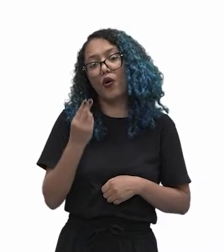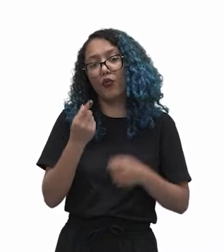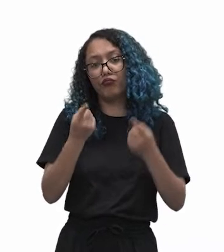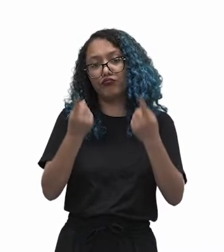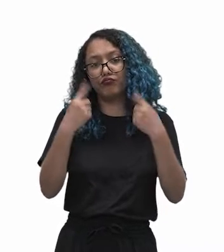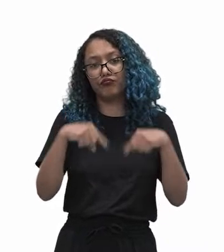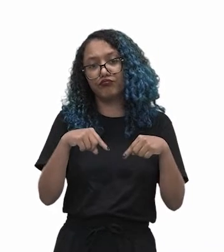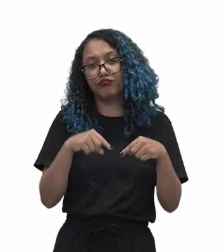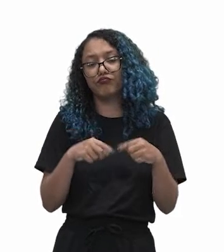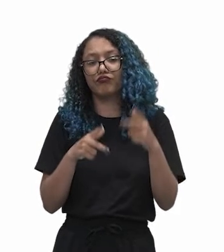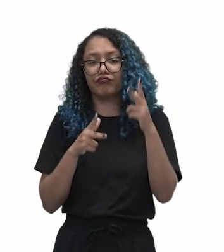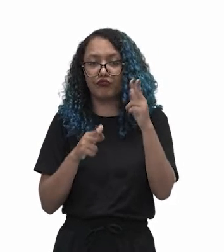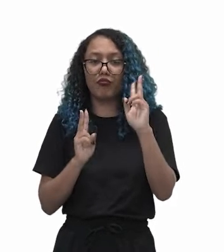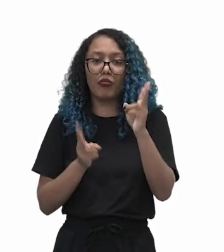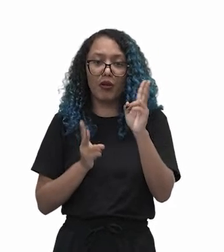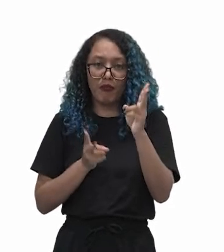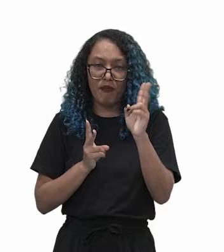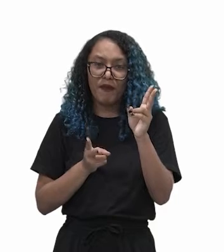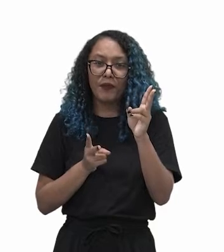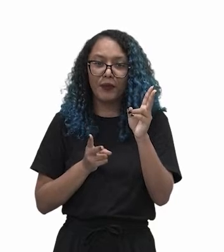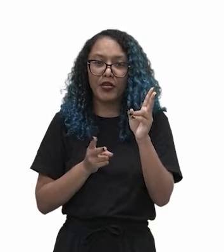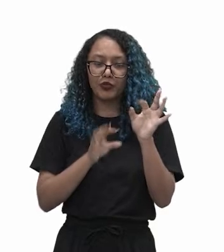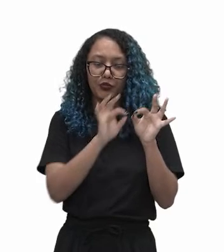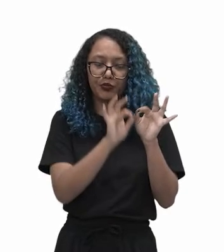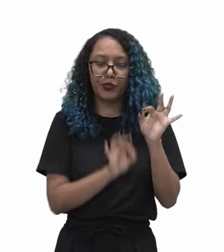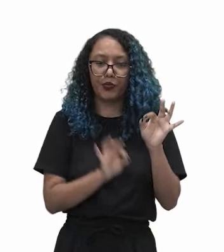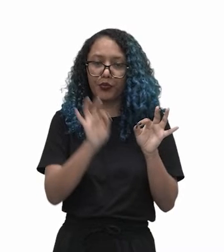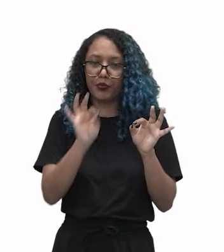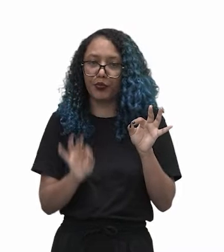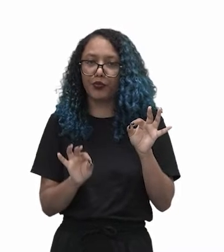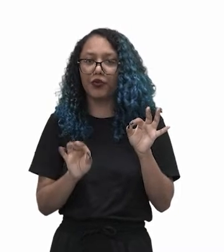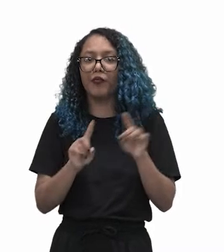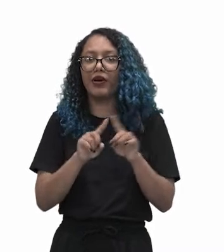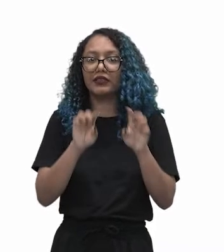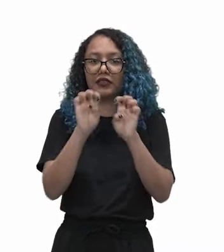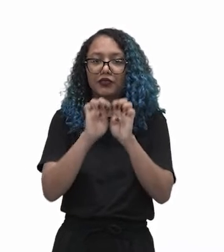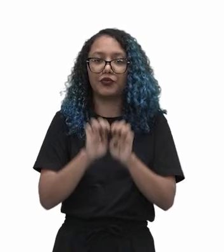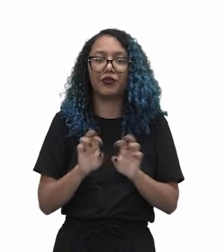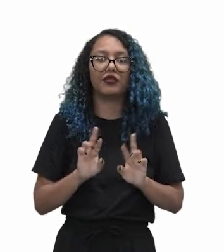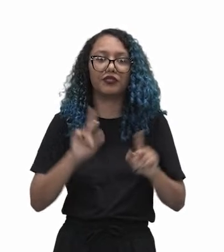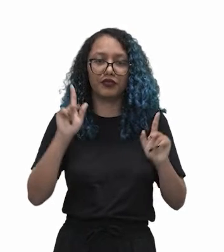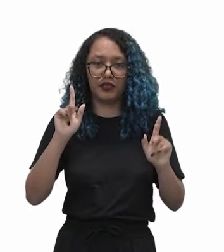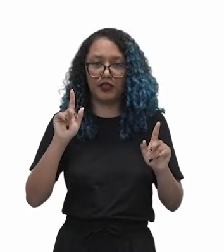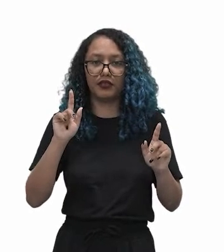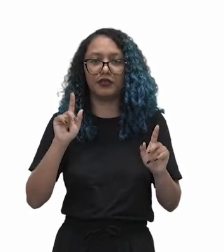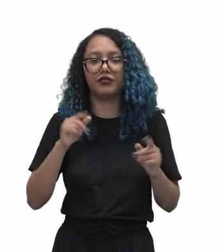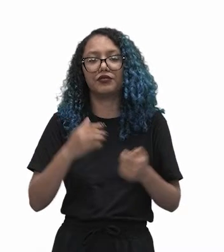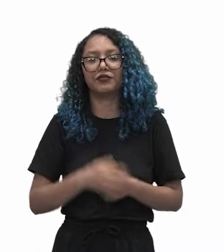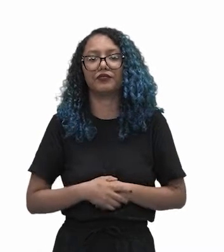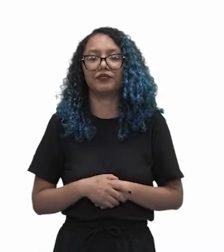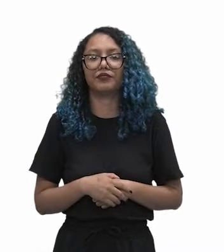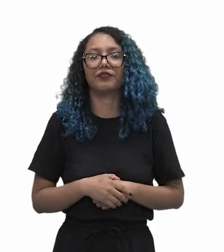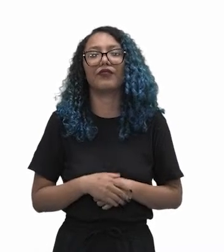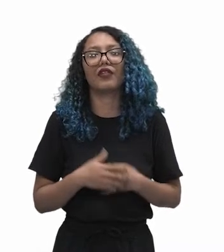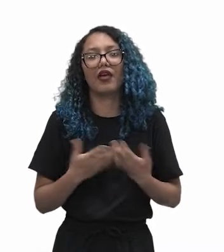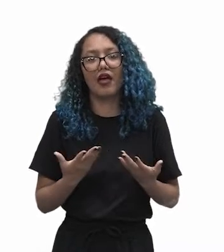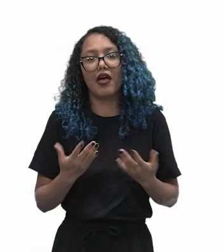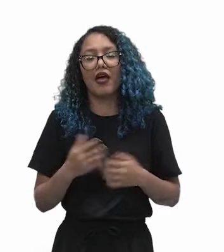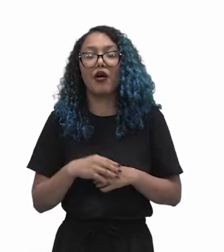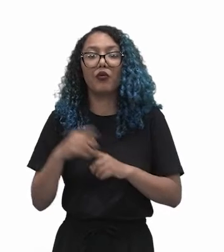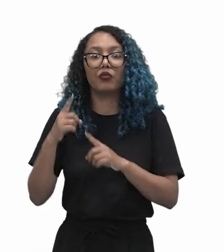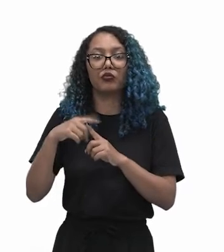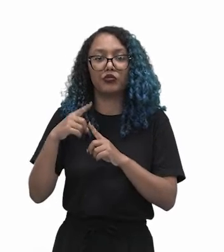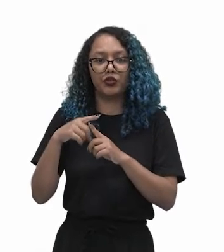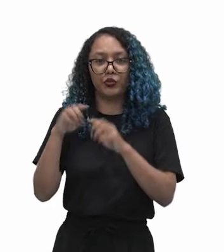em bond-line, né? A fórmula em bastão. Essa é a classificação da cadeia aberta. Essa é